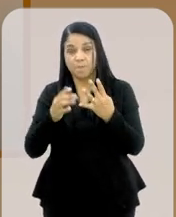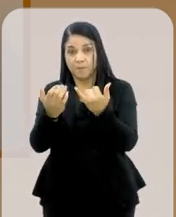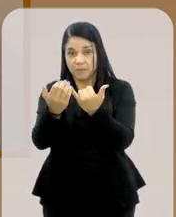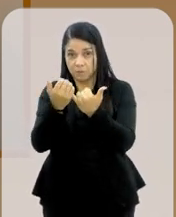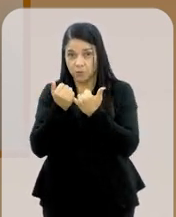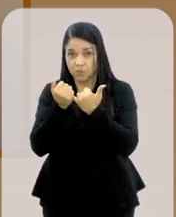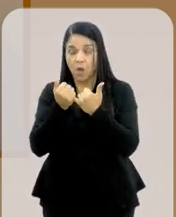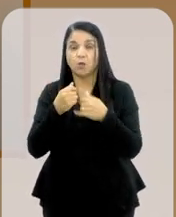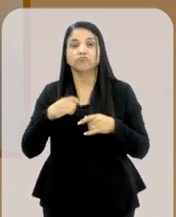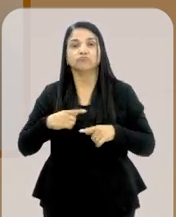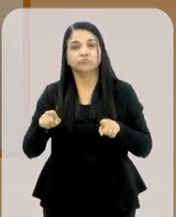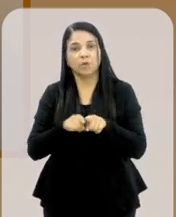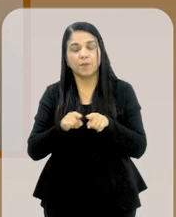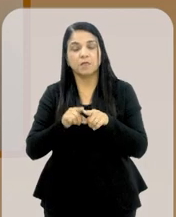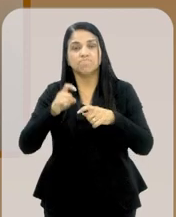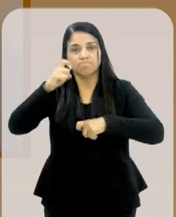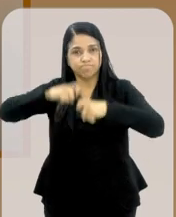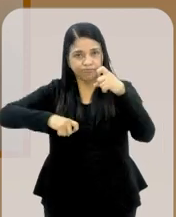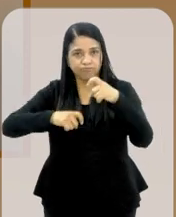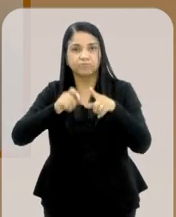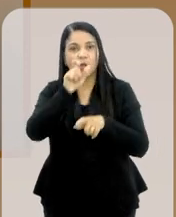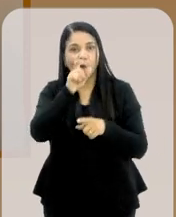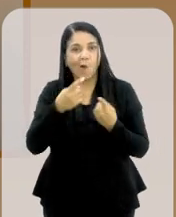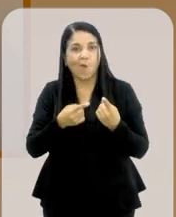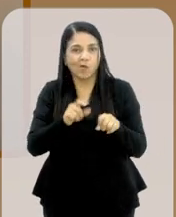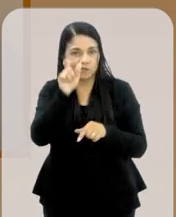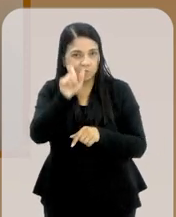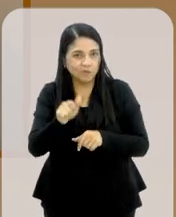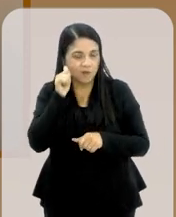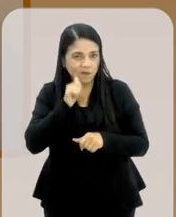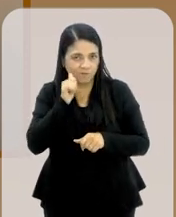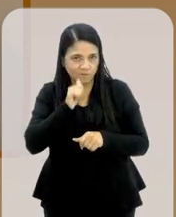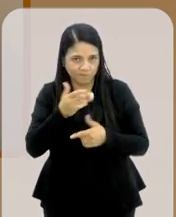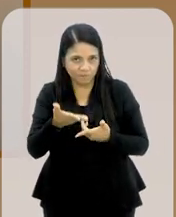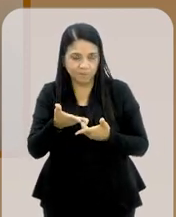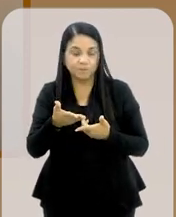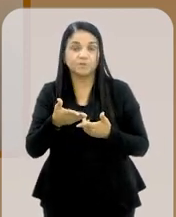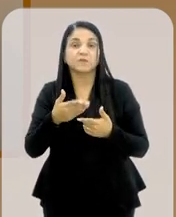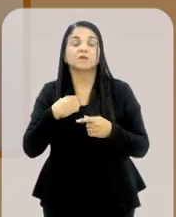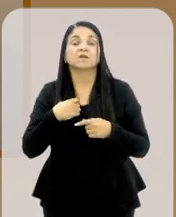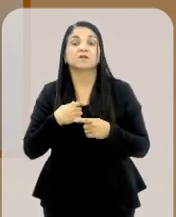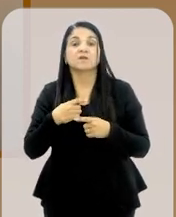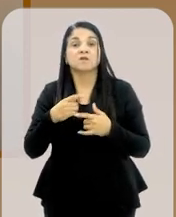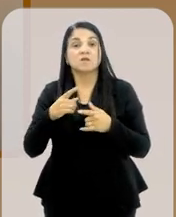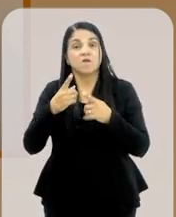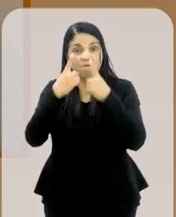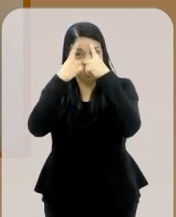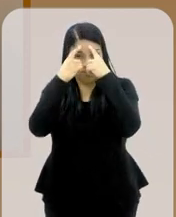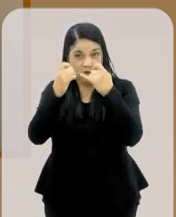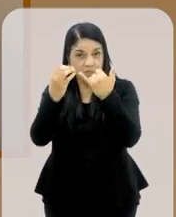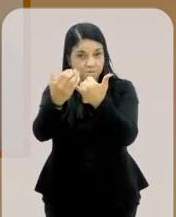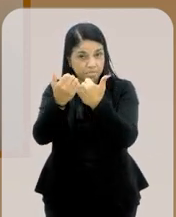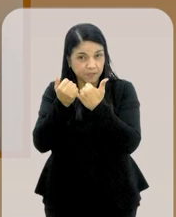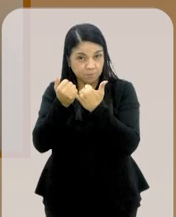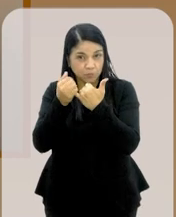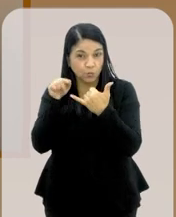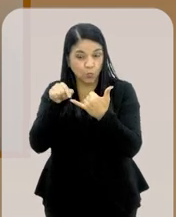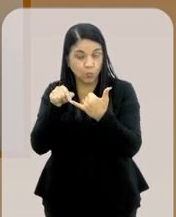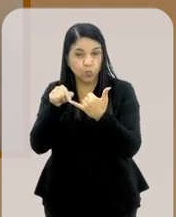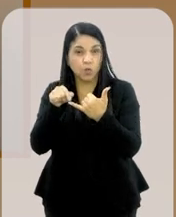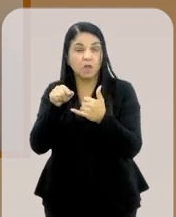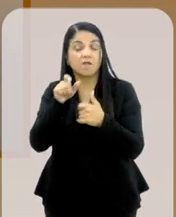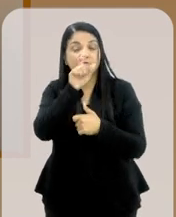e sexual. É importante a gente falar também sobre essa questão da violência patrimonial, porque muitas